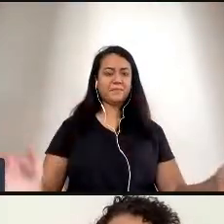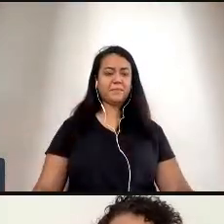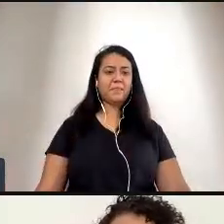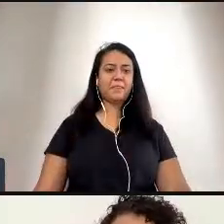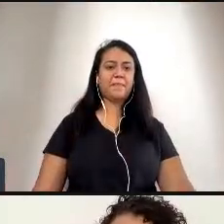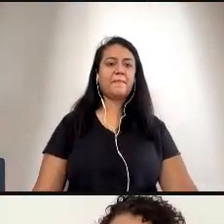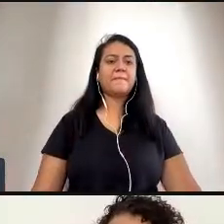e